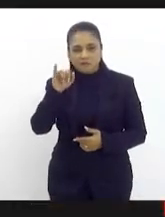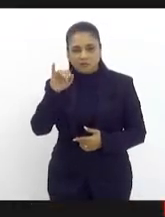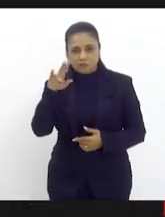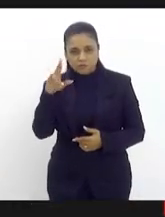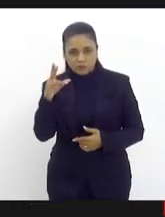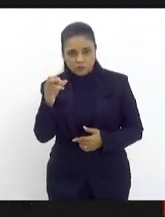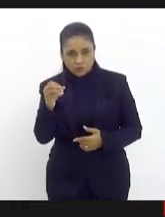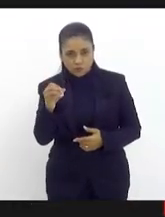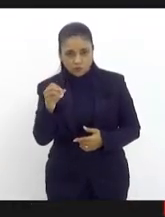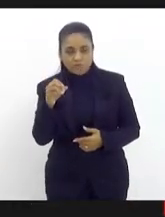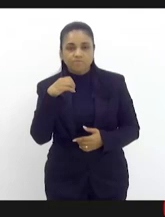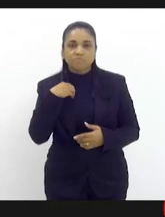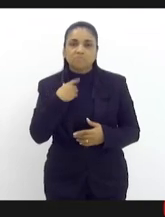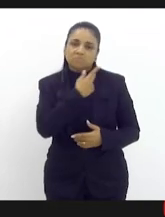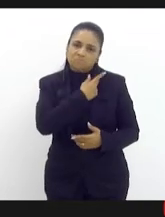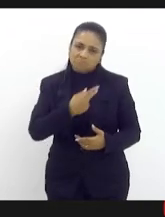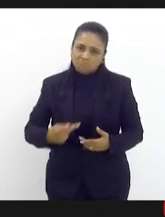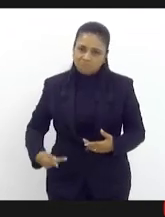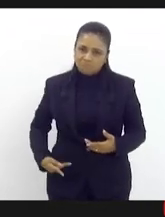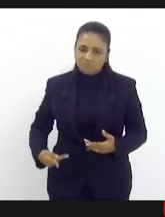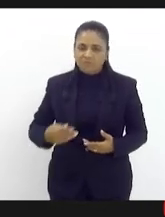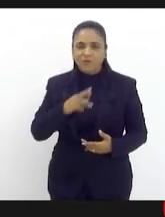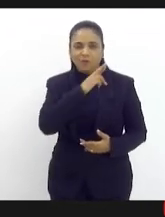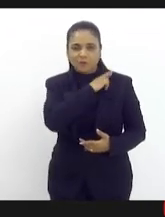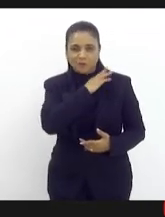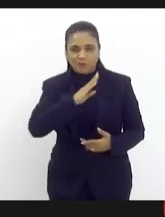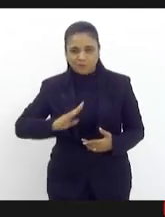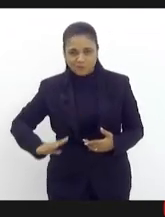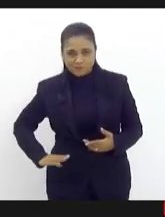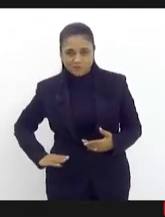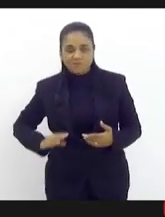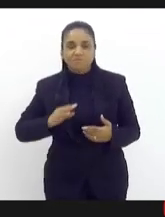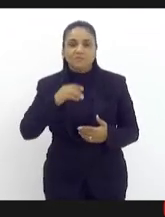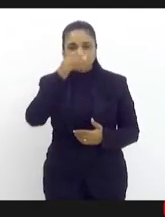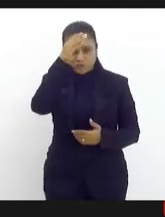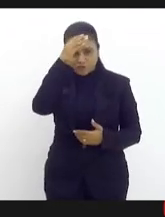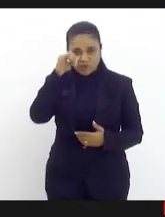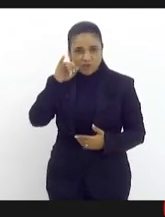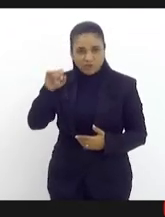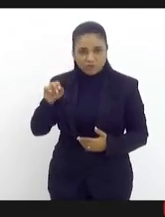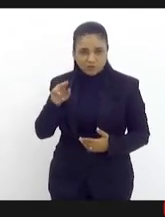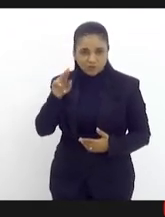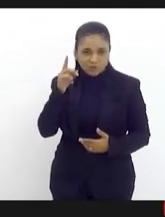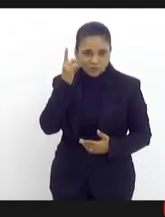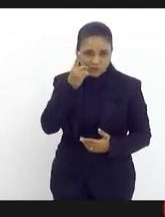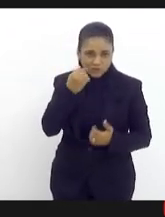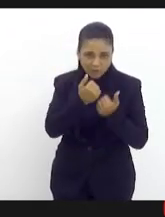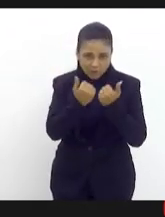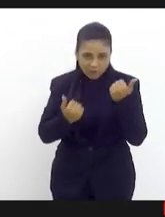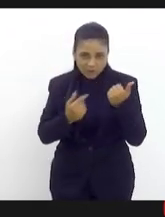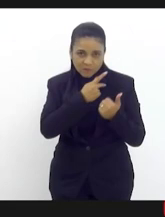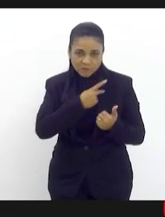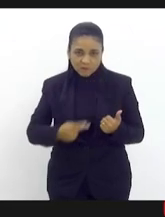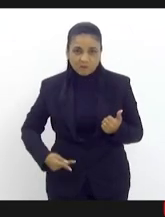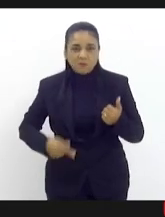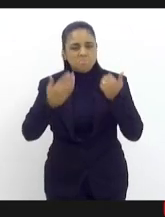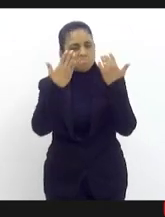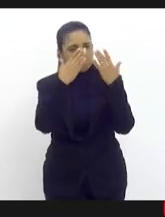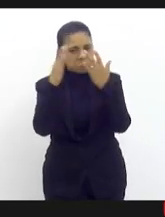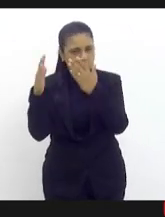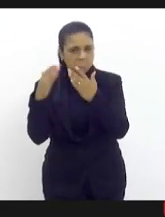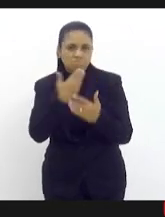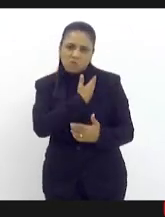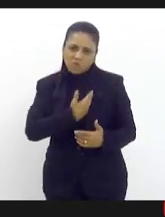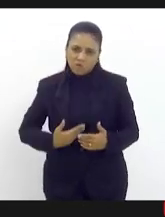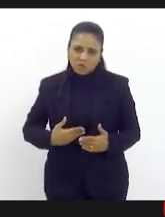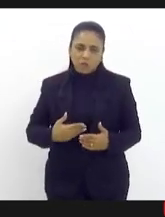Presidente Rodrigo Bacelar, secretária Tia Ju, nossa vice-presidente, parabenizando o governador pela indicação, a gente